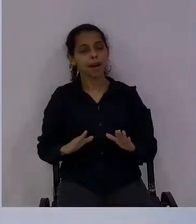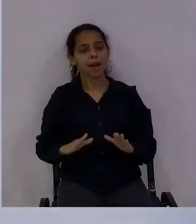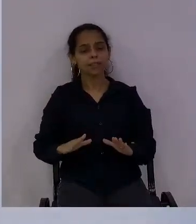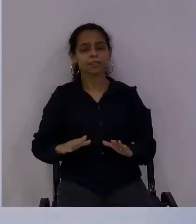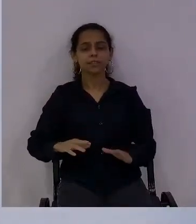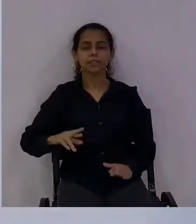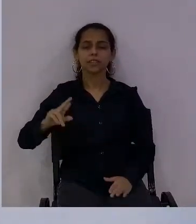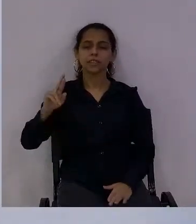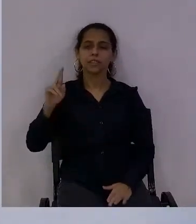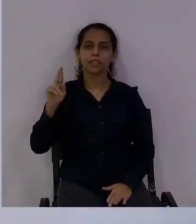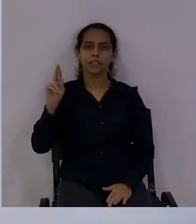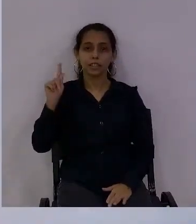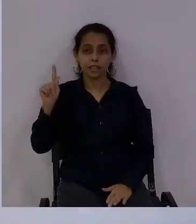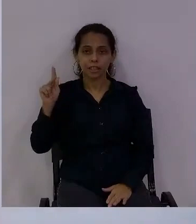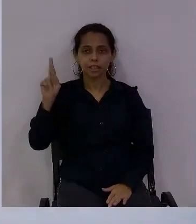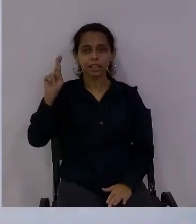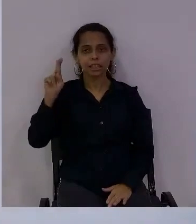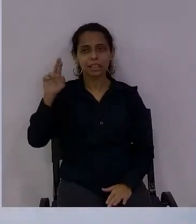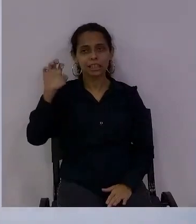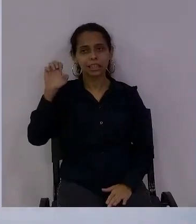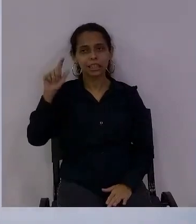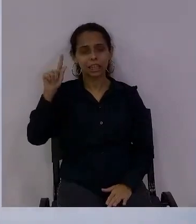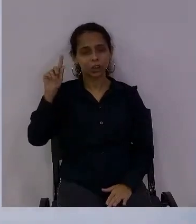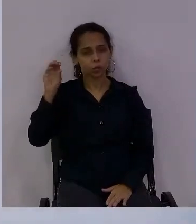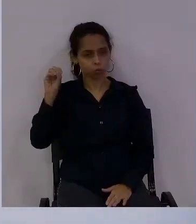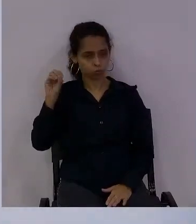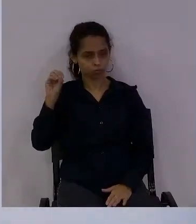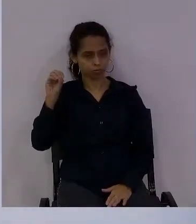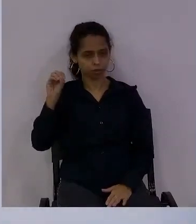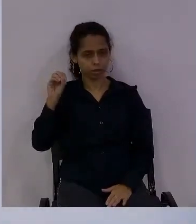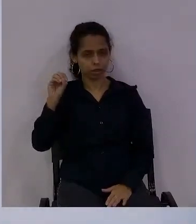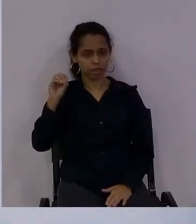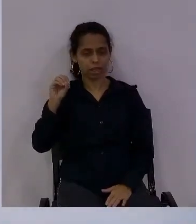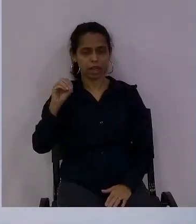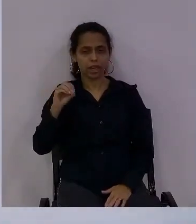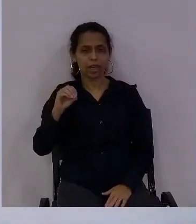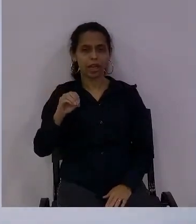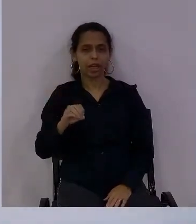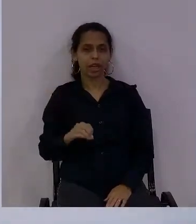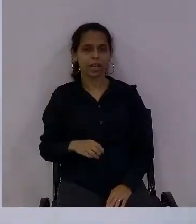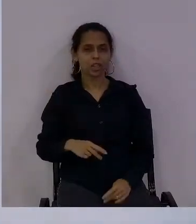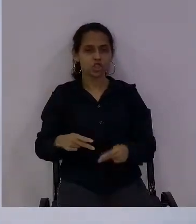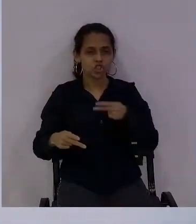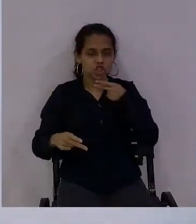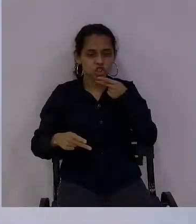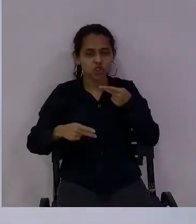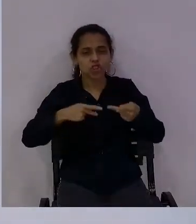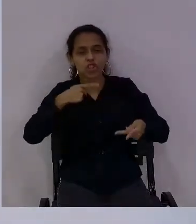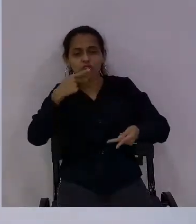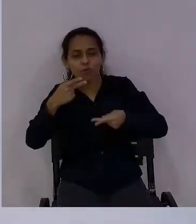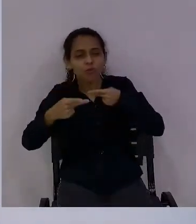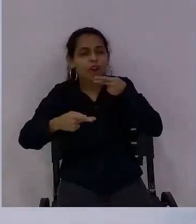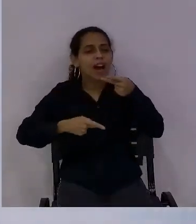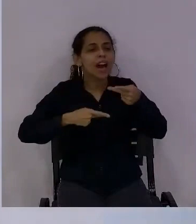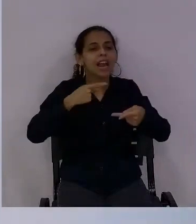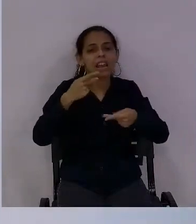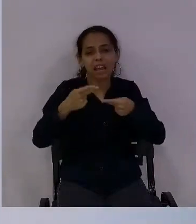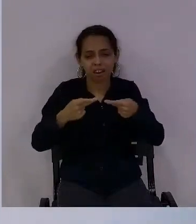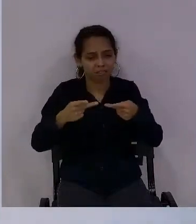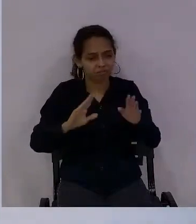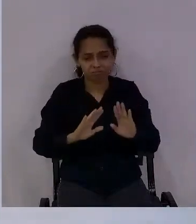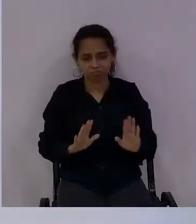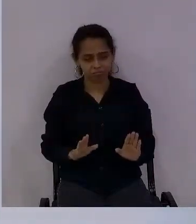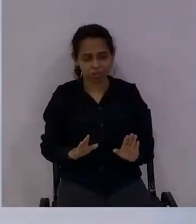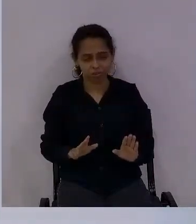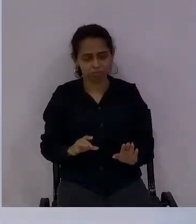se pronuncia Jesus. Então é por isso que nós falamos Jesus. Este é o nome dele. E o que